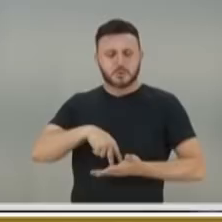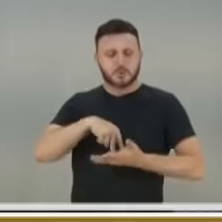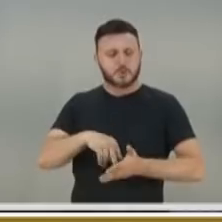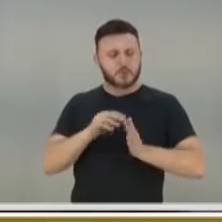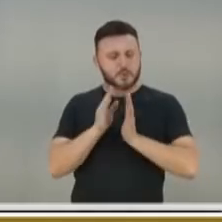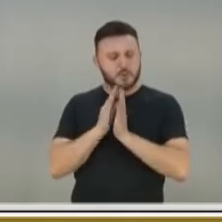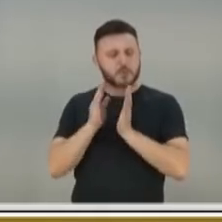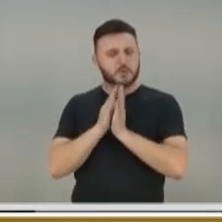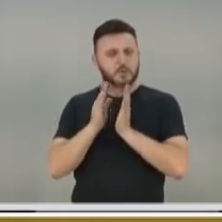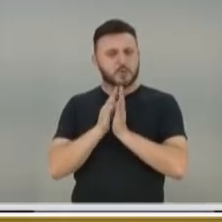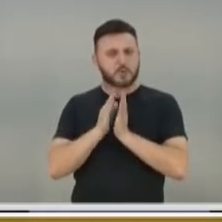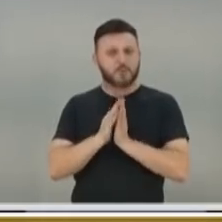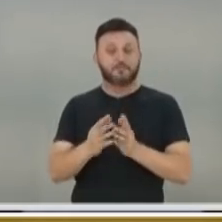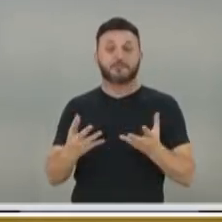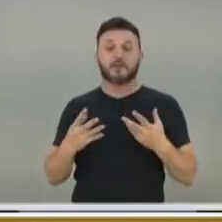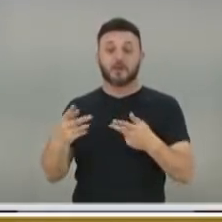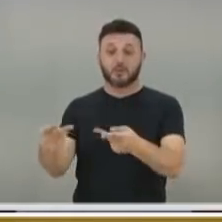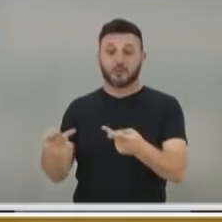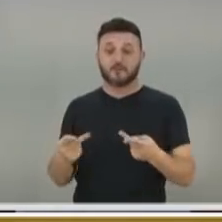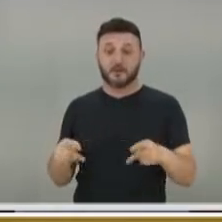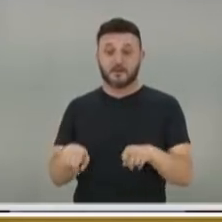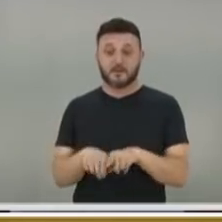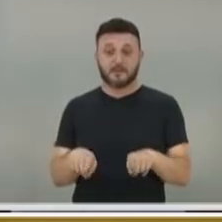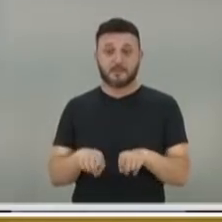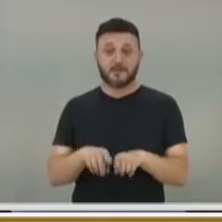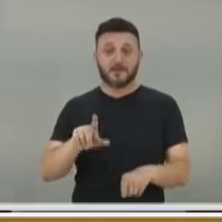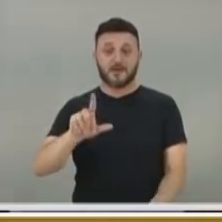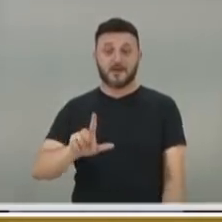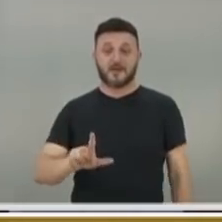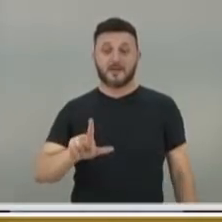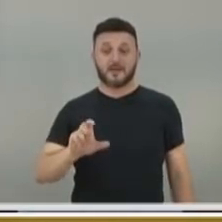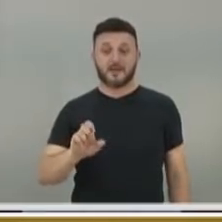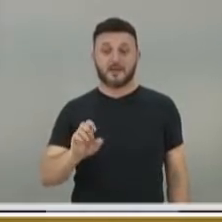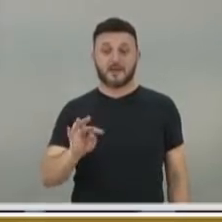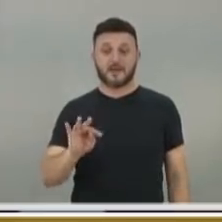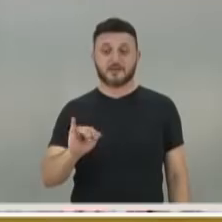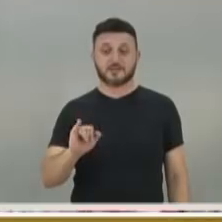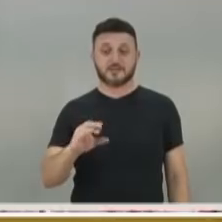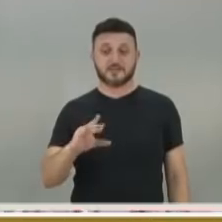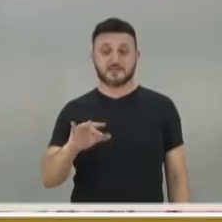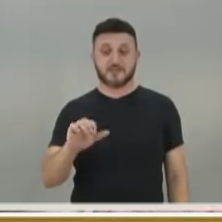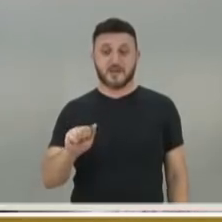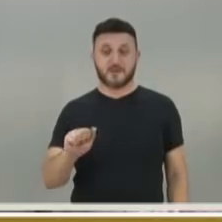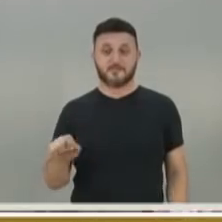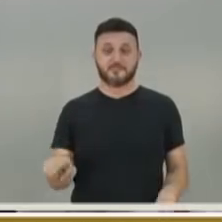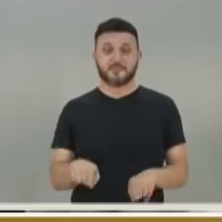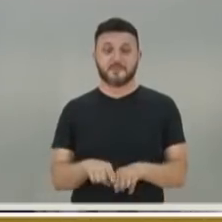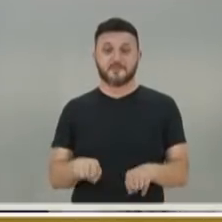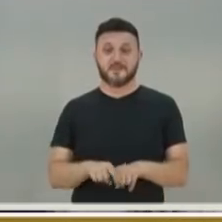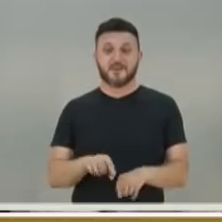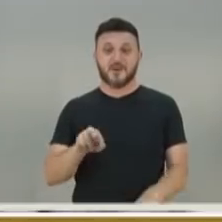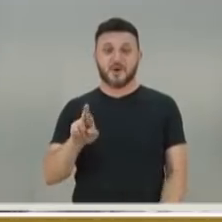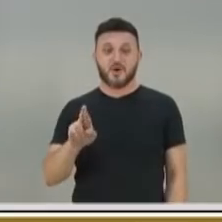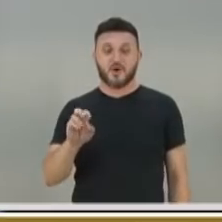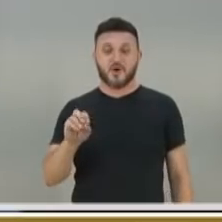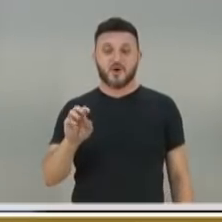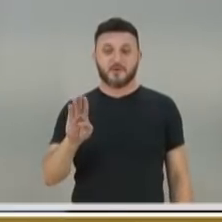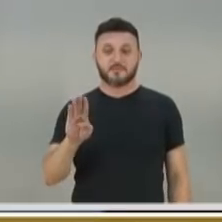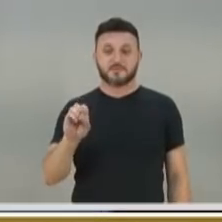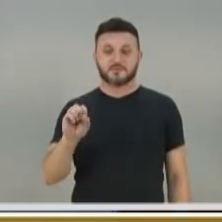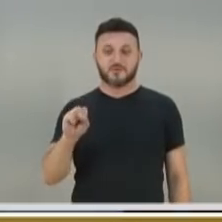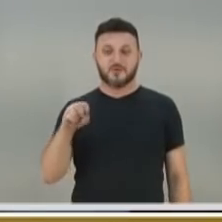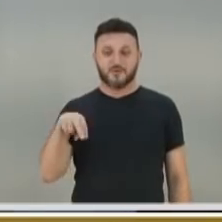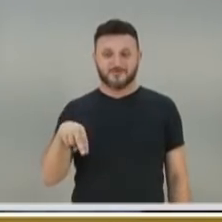é? Então eu quero convidar a Letícia e o Robson. Acertei? Porque é o pronome, minha